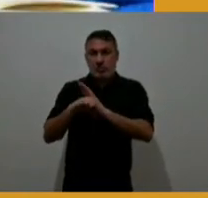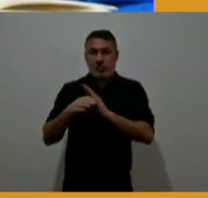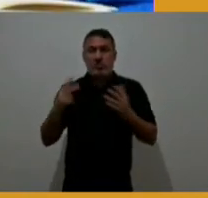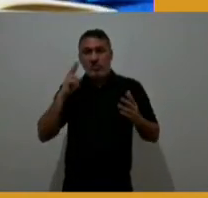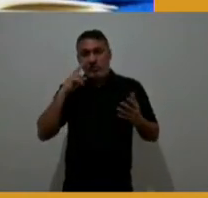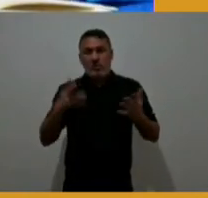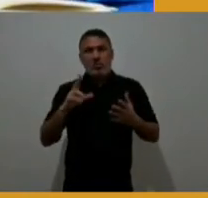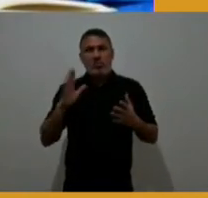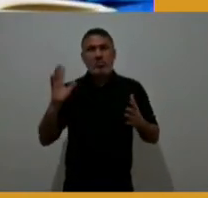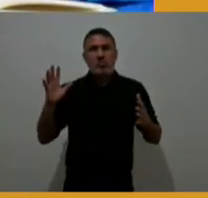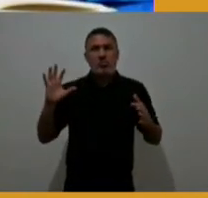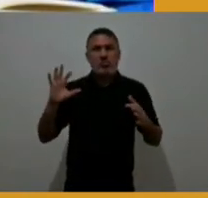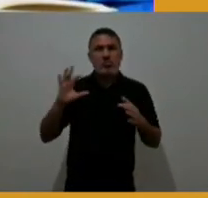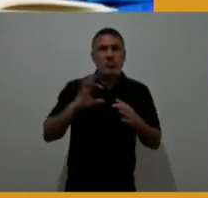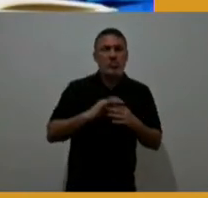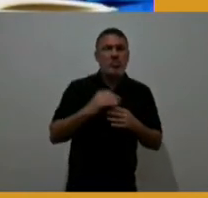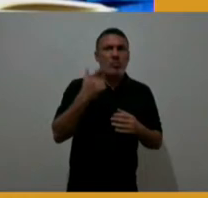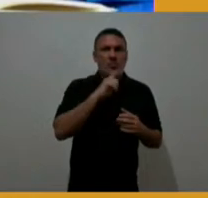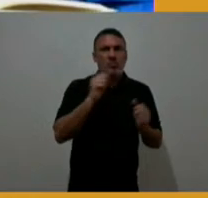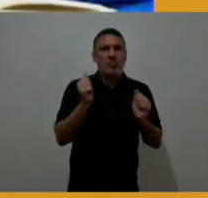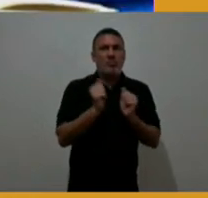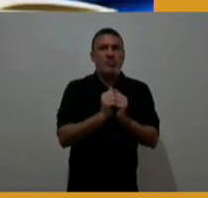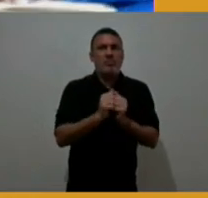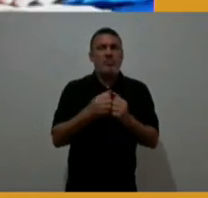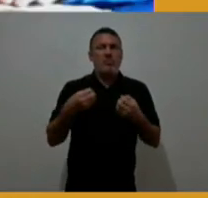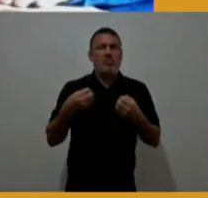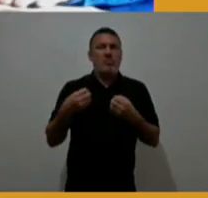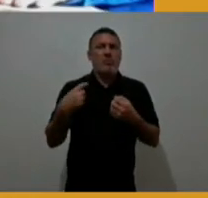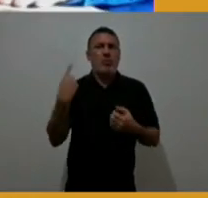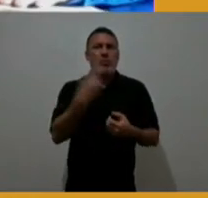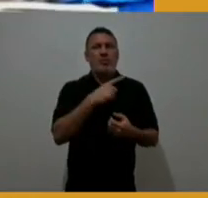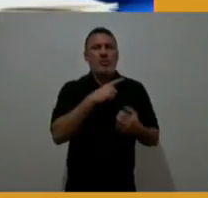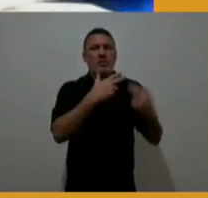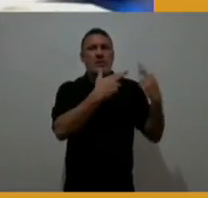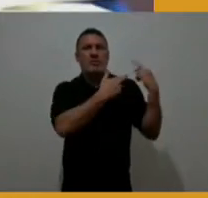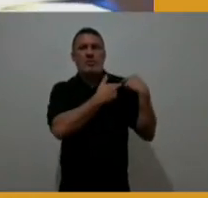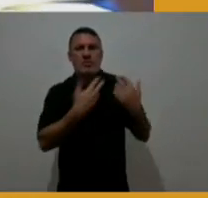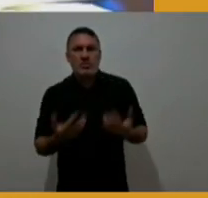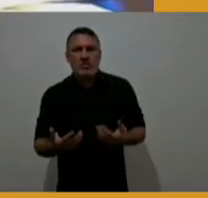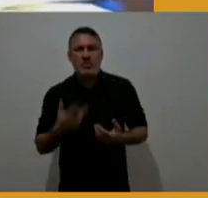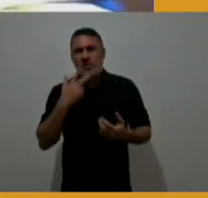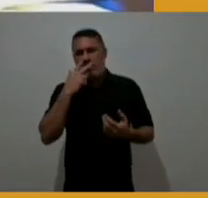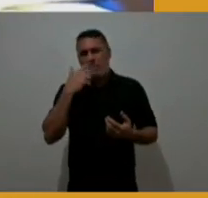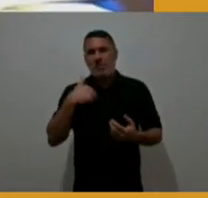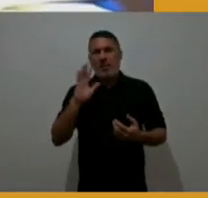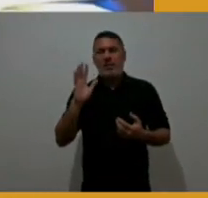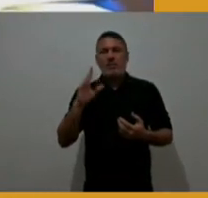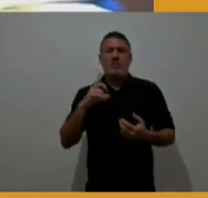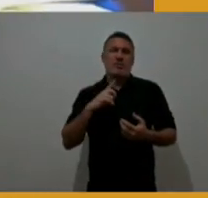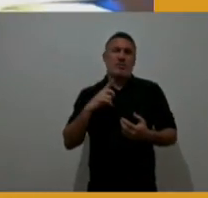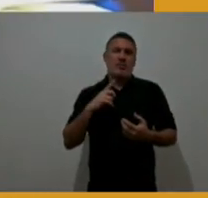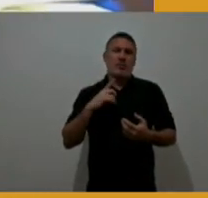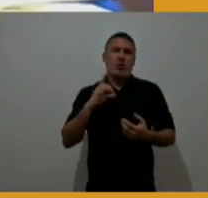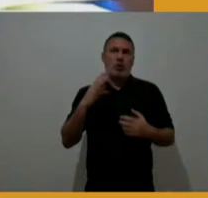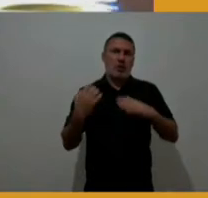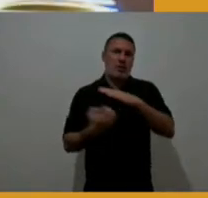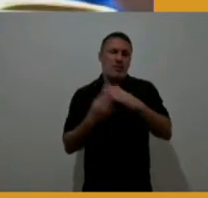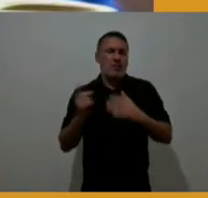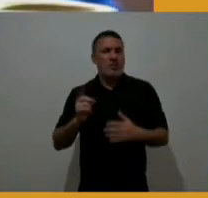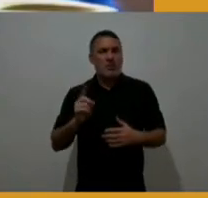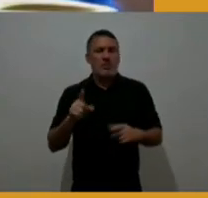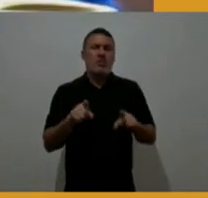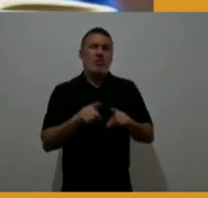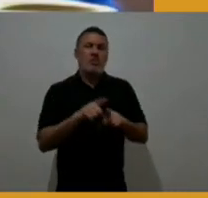mais de nós, está caminhando para a responsabilidade mais próxima de nós, não só das empresas, como dos indivíduos,